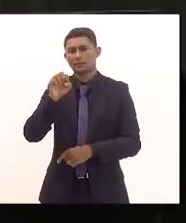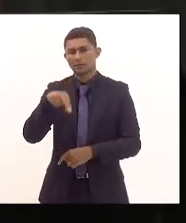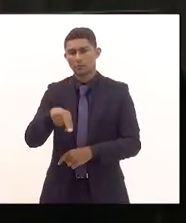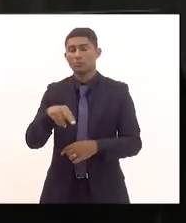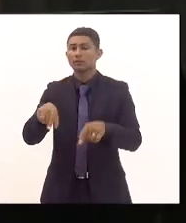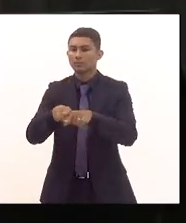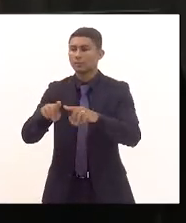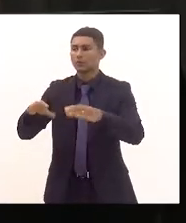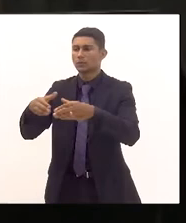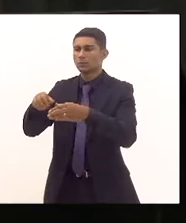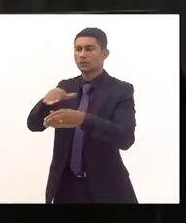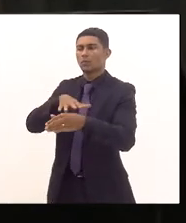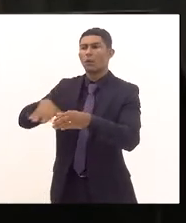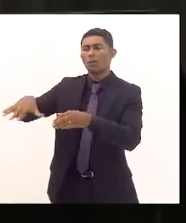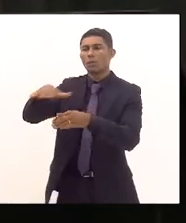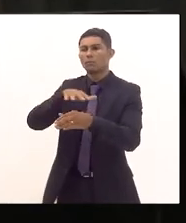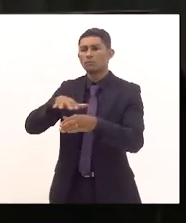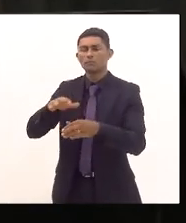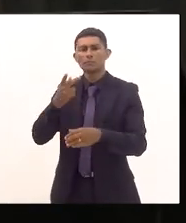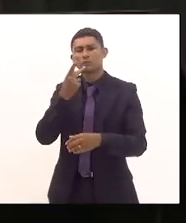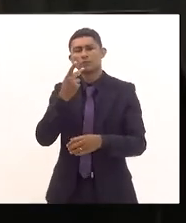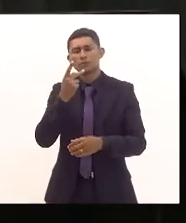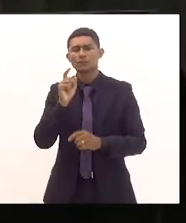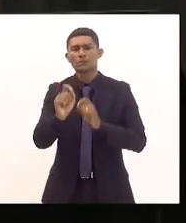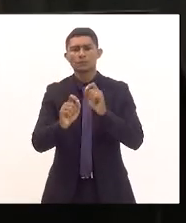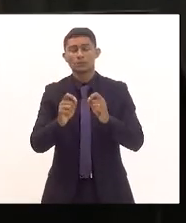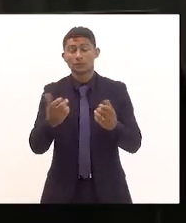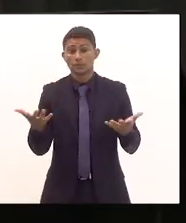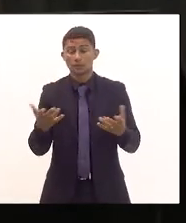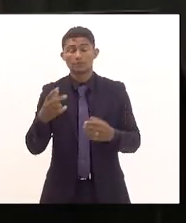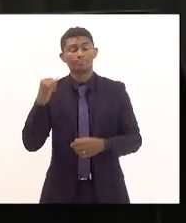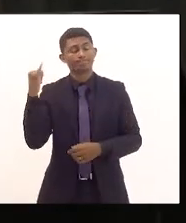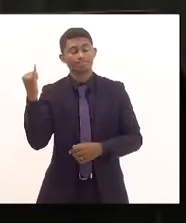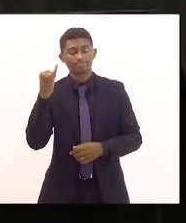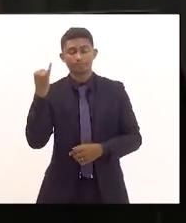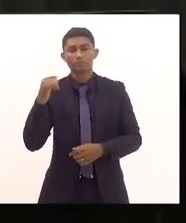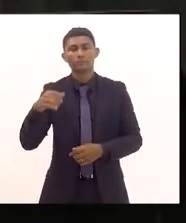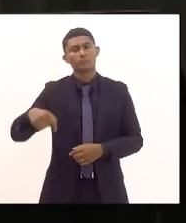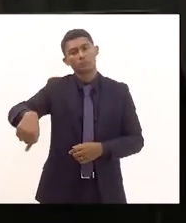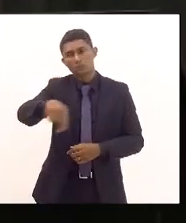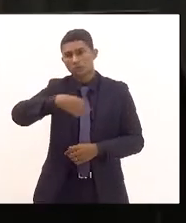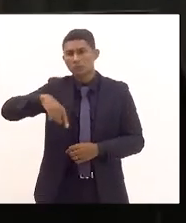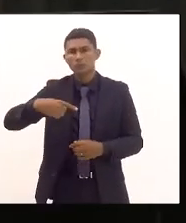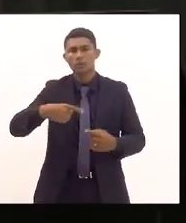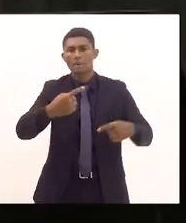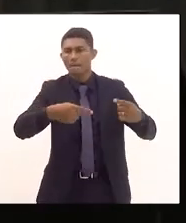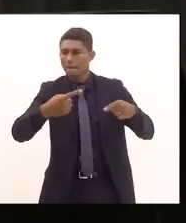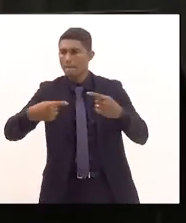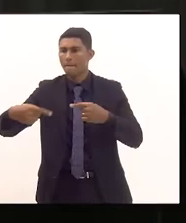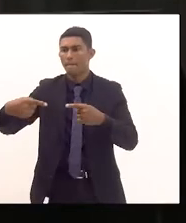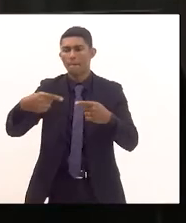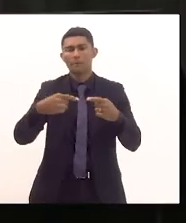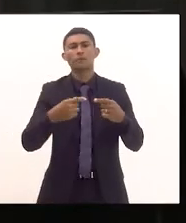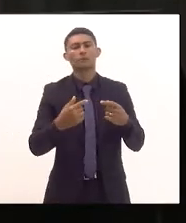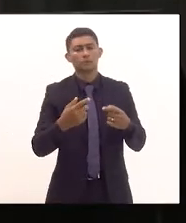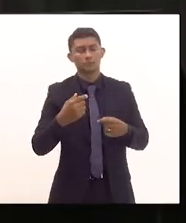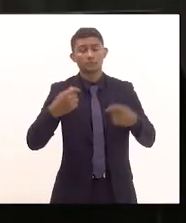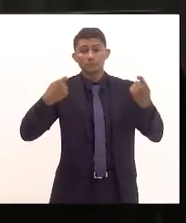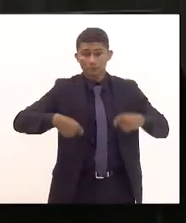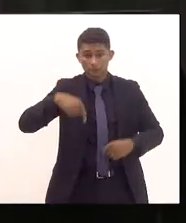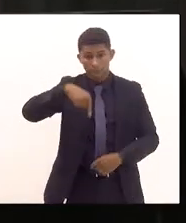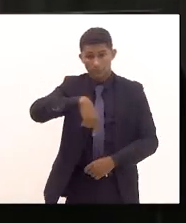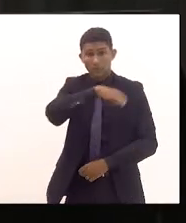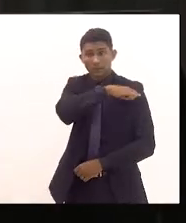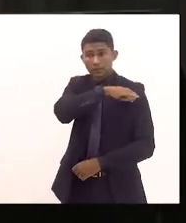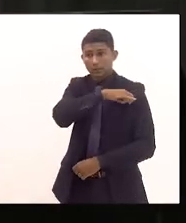categoria é trazer à baila uma discussão que é preciso seja tecida em todo o estado do Rio